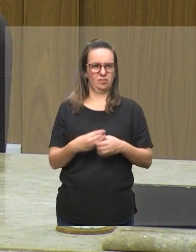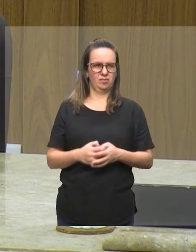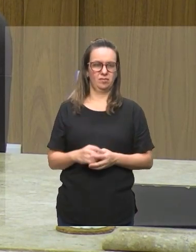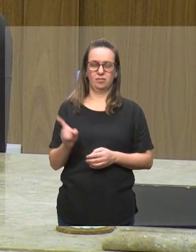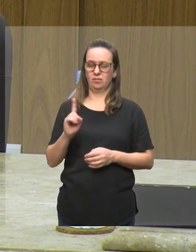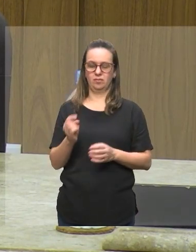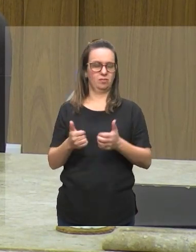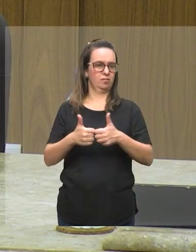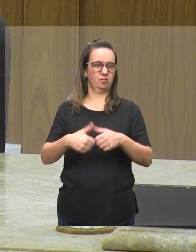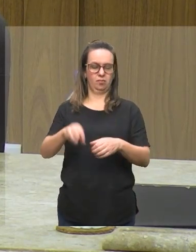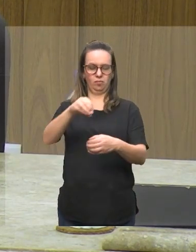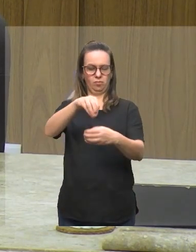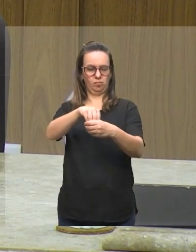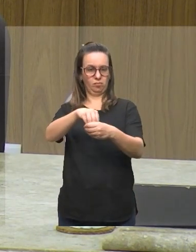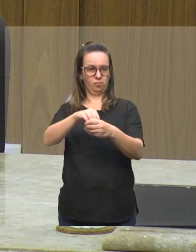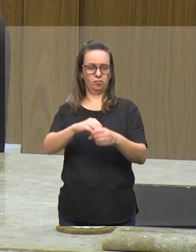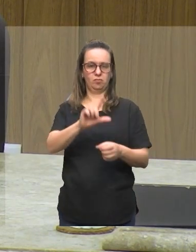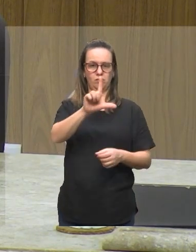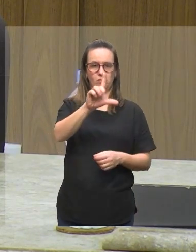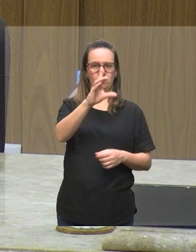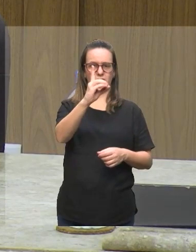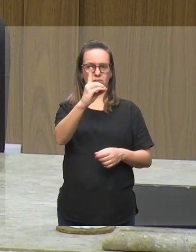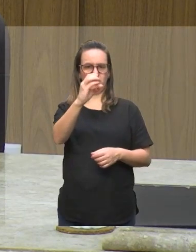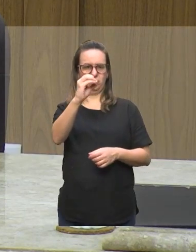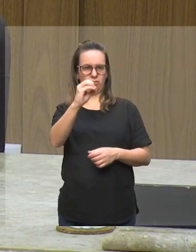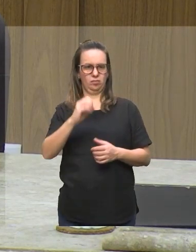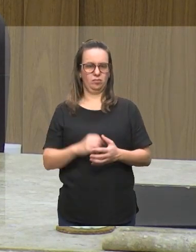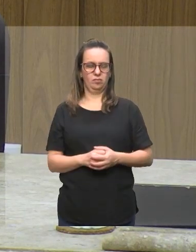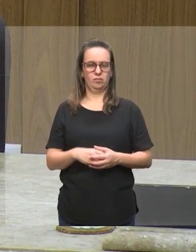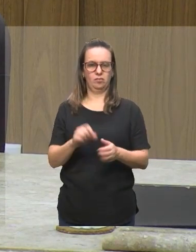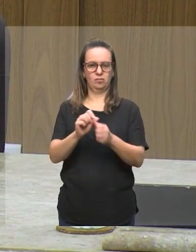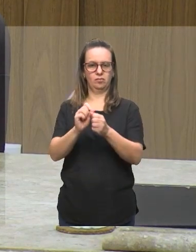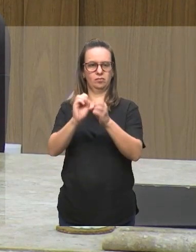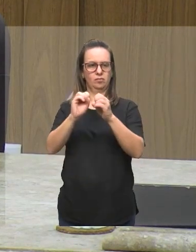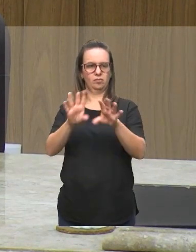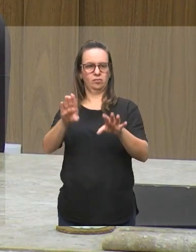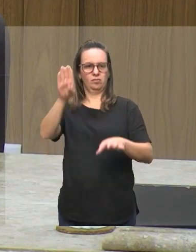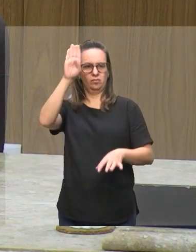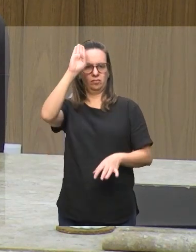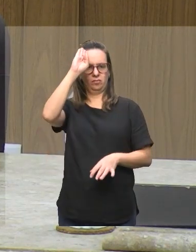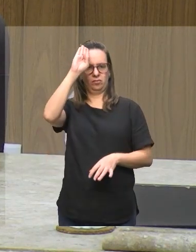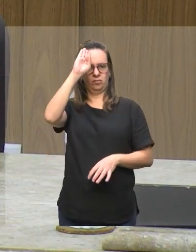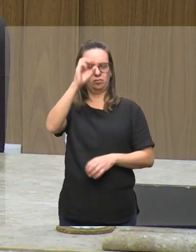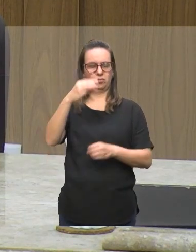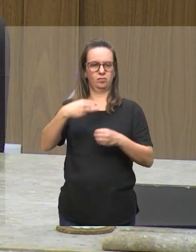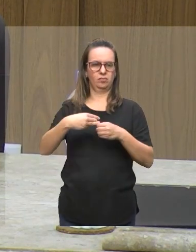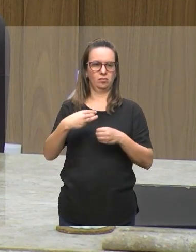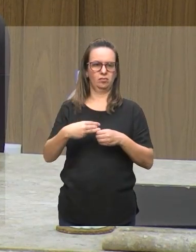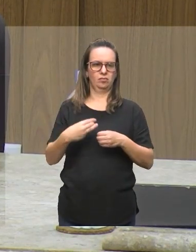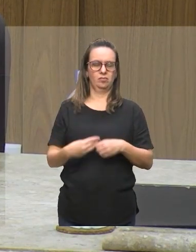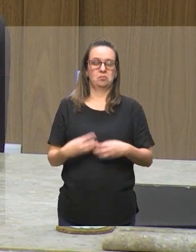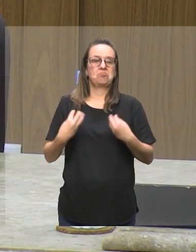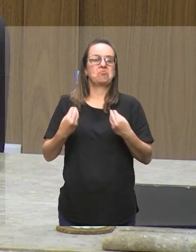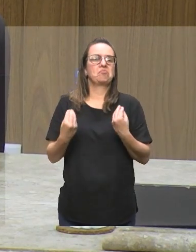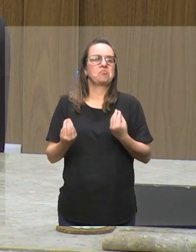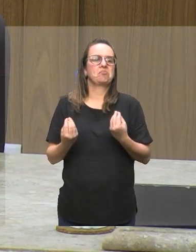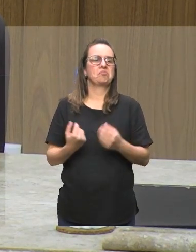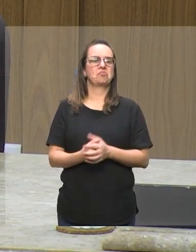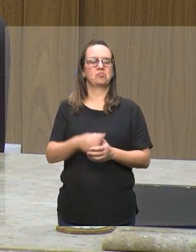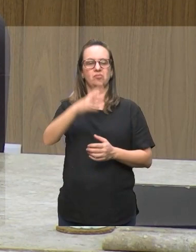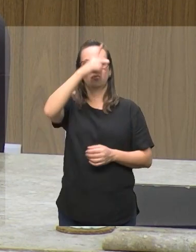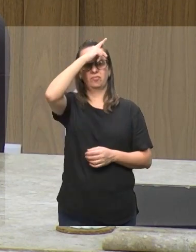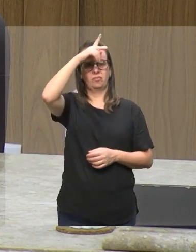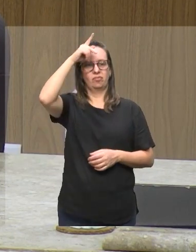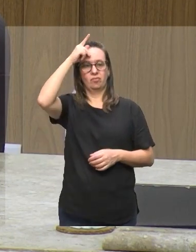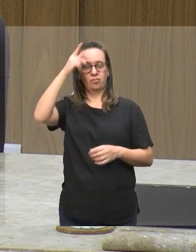LDO a criação da Guarda Municipal como é que a Prefeitura vai proceder sendo que ela não tá descrita